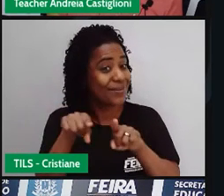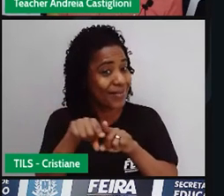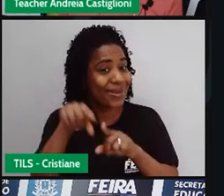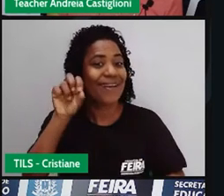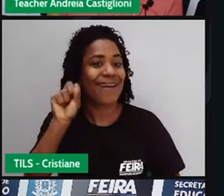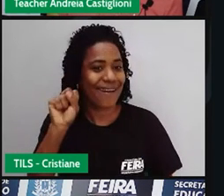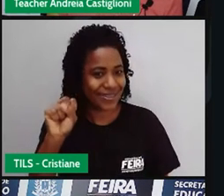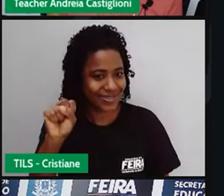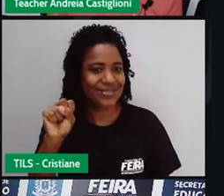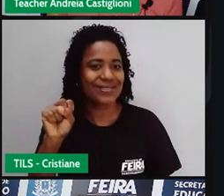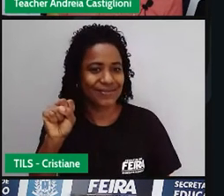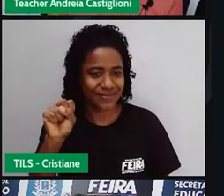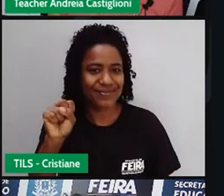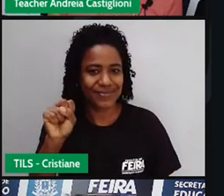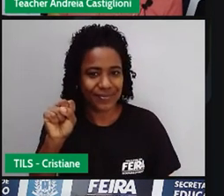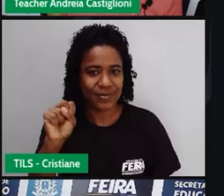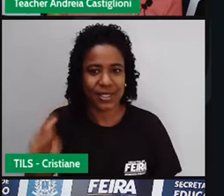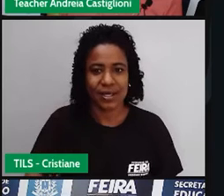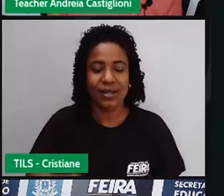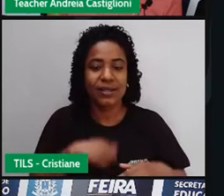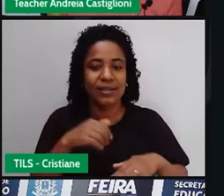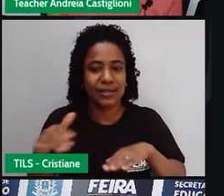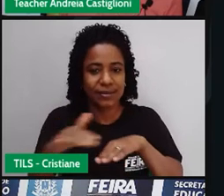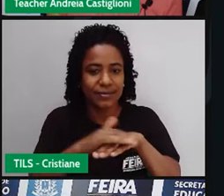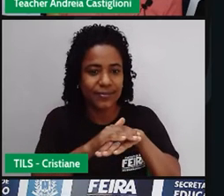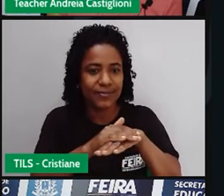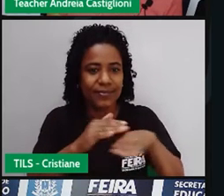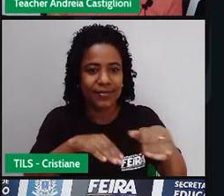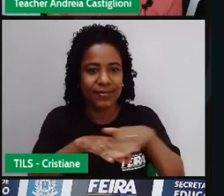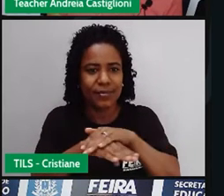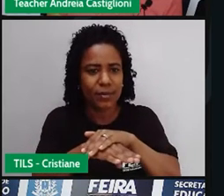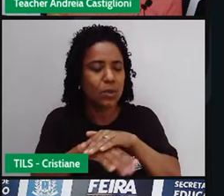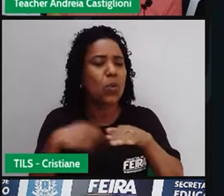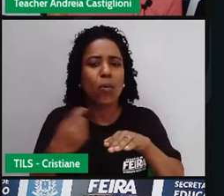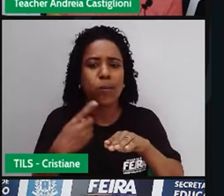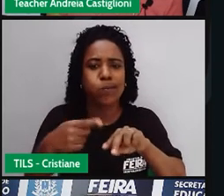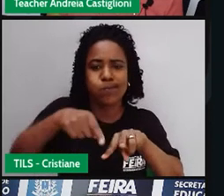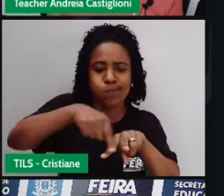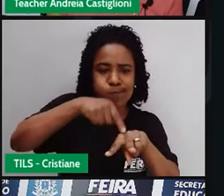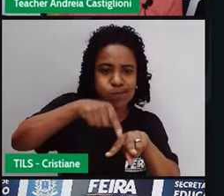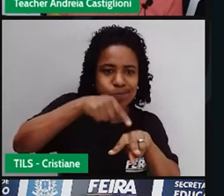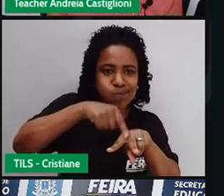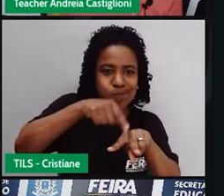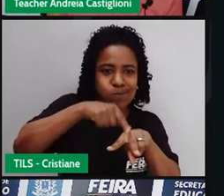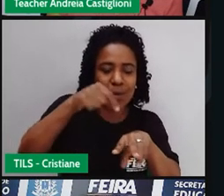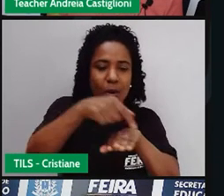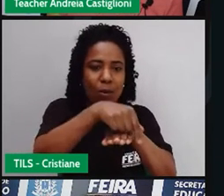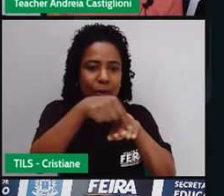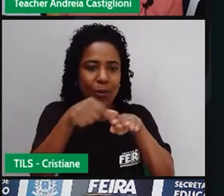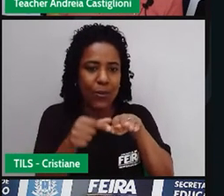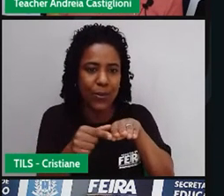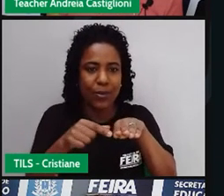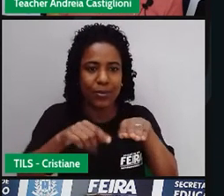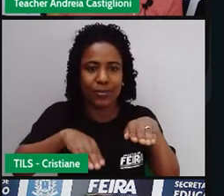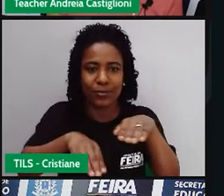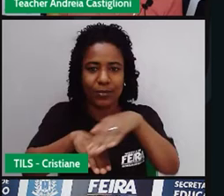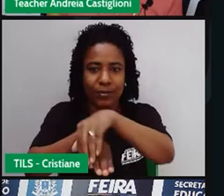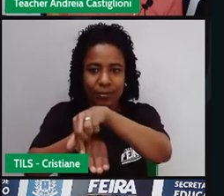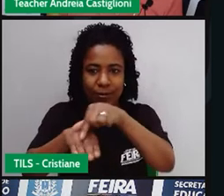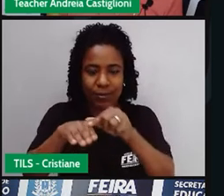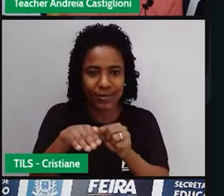Kendall sendo aos que são as sandálias né porque também não vai os pés e para os olhos